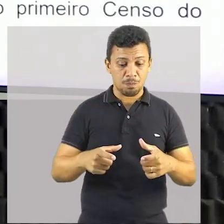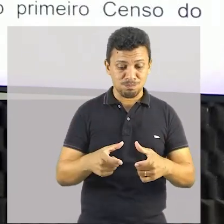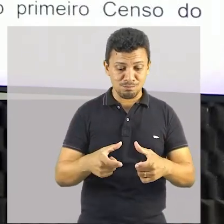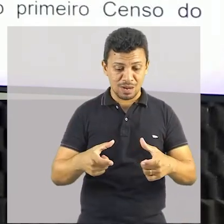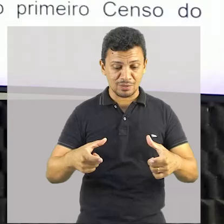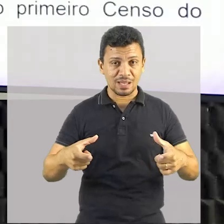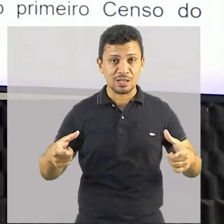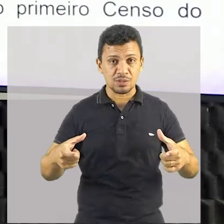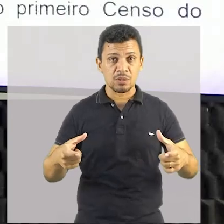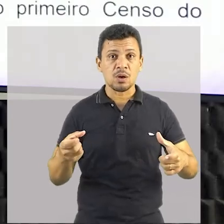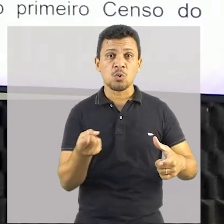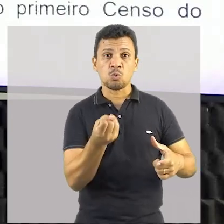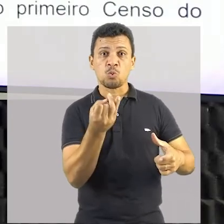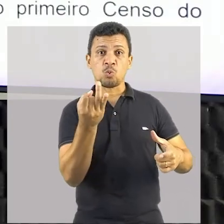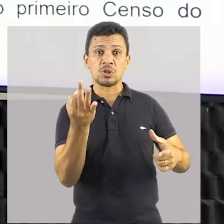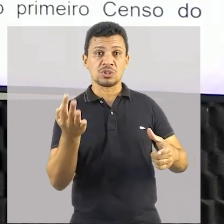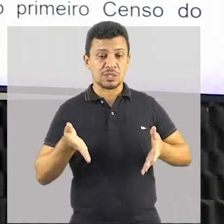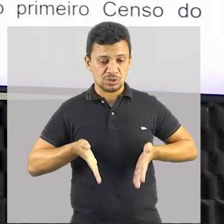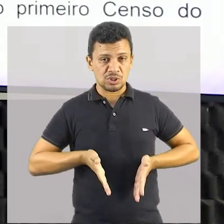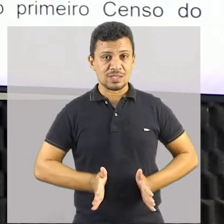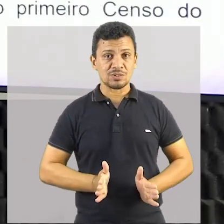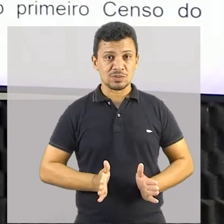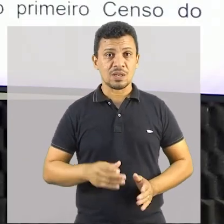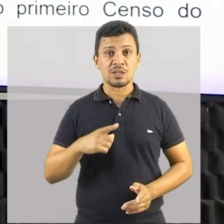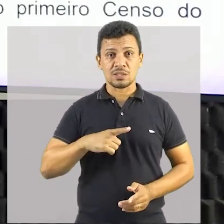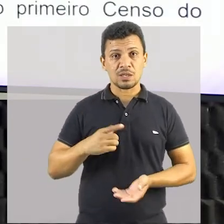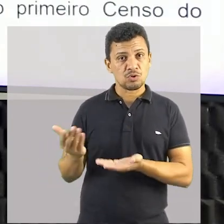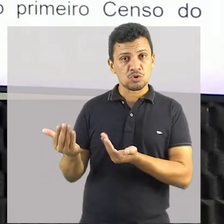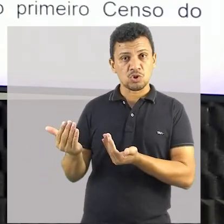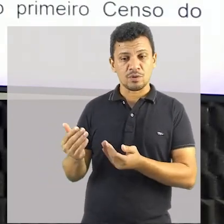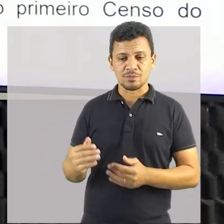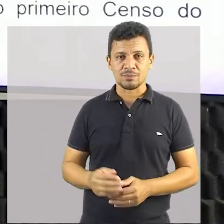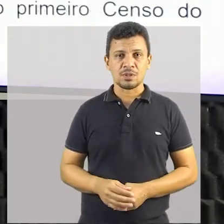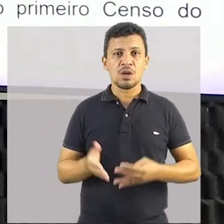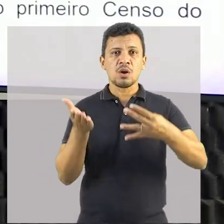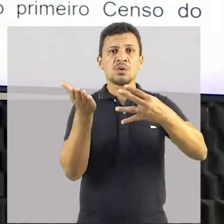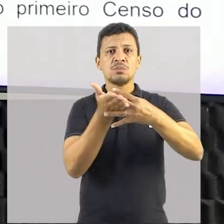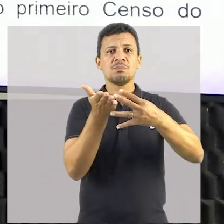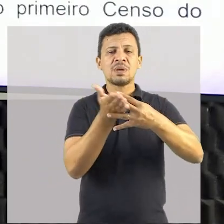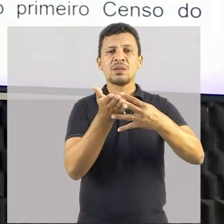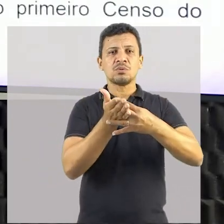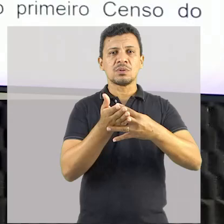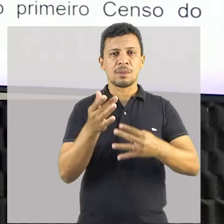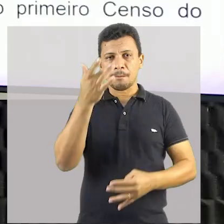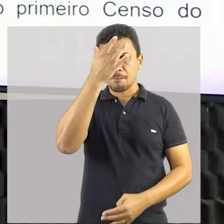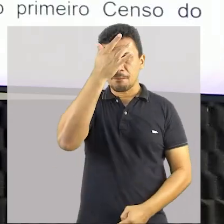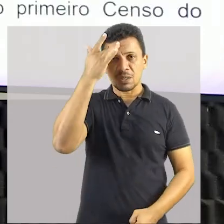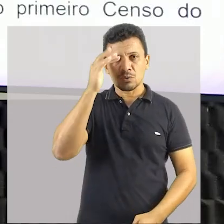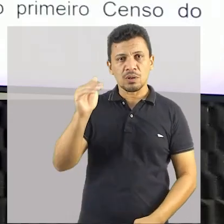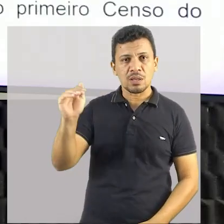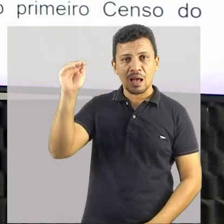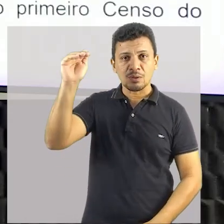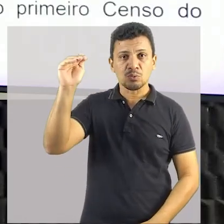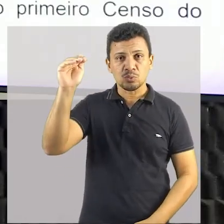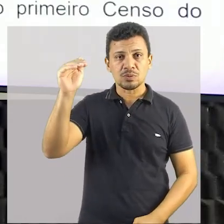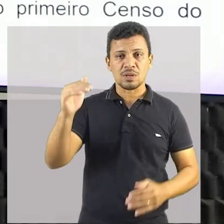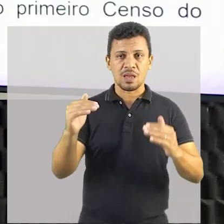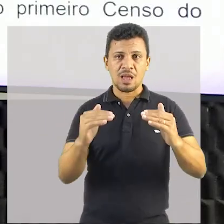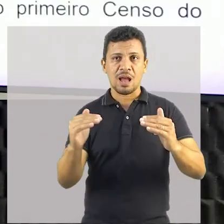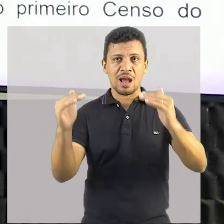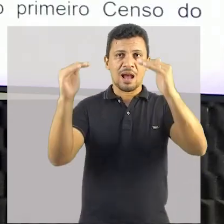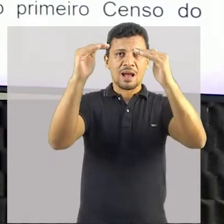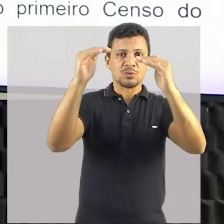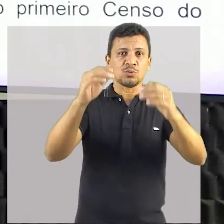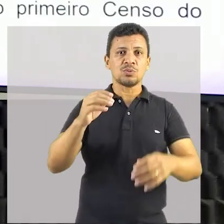tem alta taxa de natalidade. É aqui que eu tenho jovens. Ao centro, eu tenho os adultos. À medida que eu vou para o ápice, eu